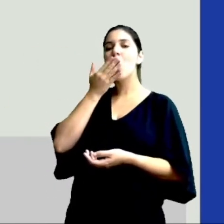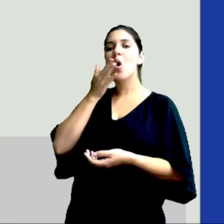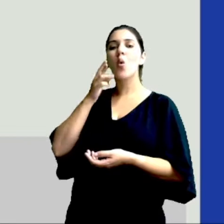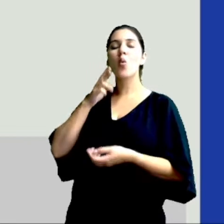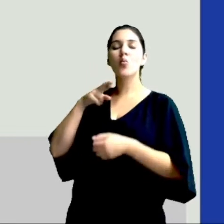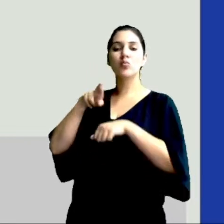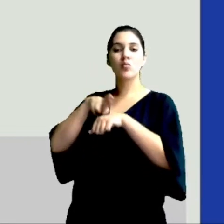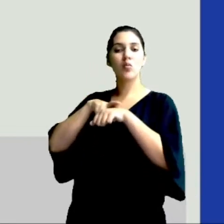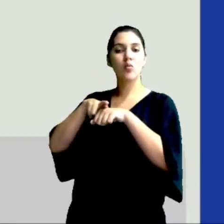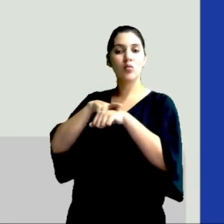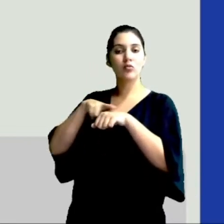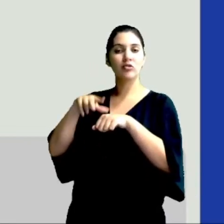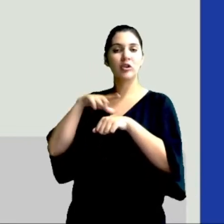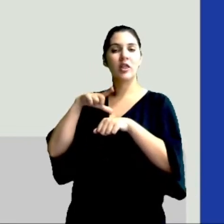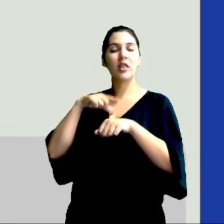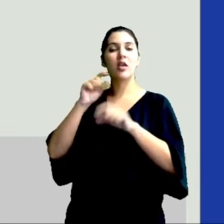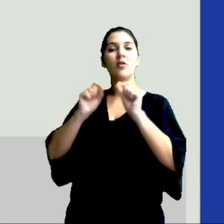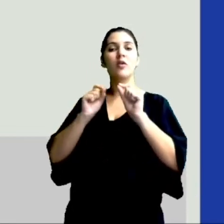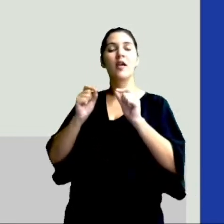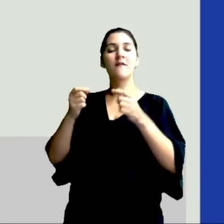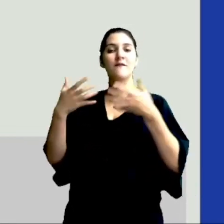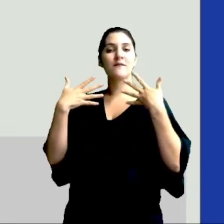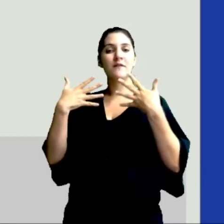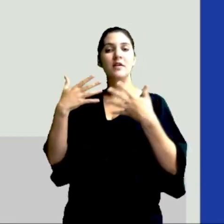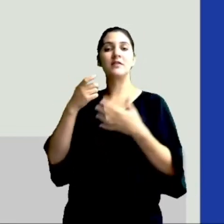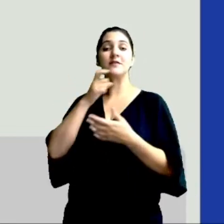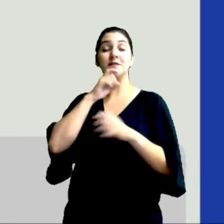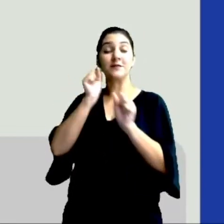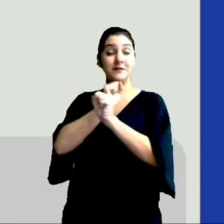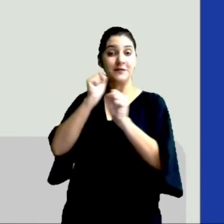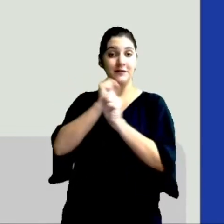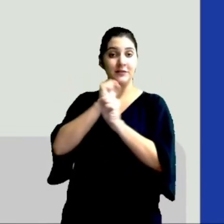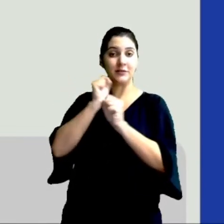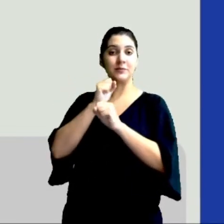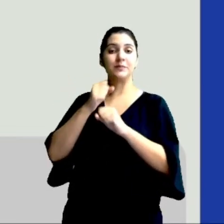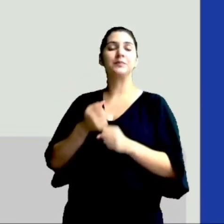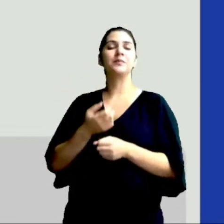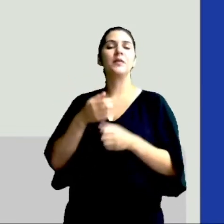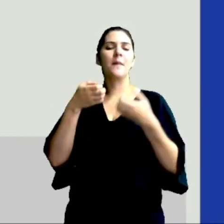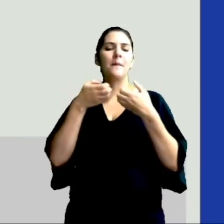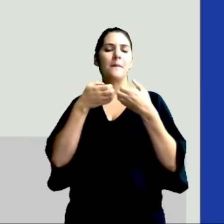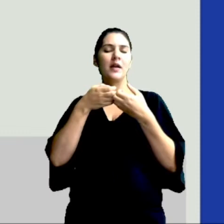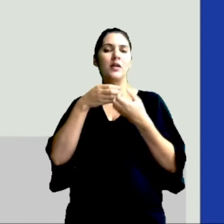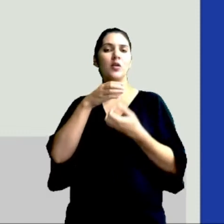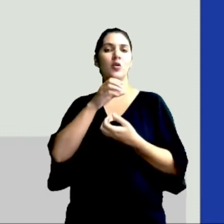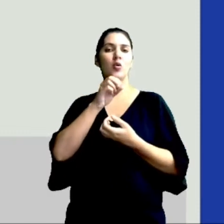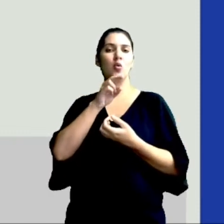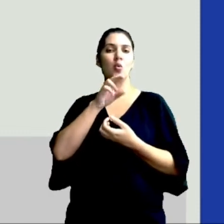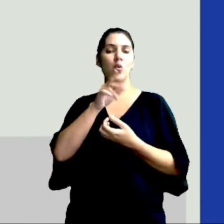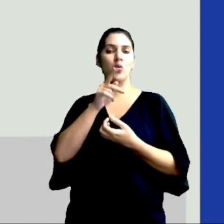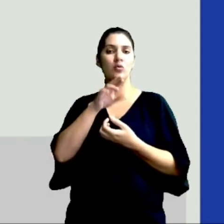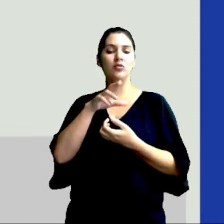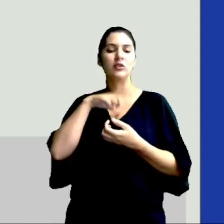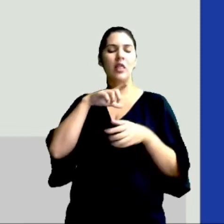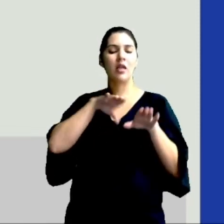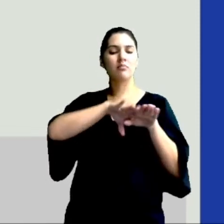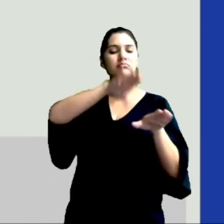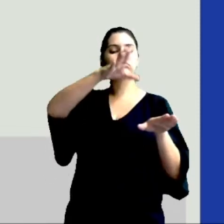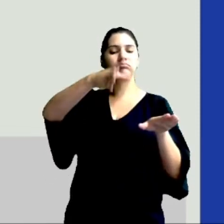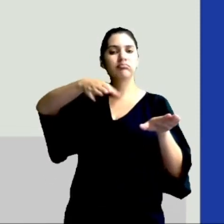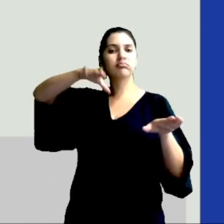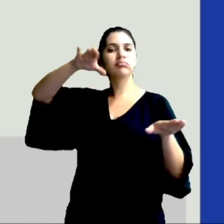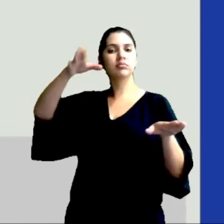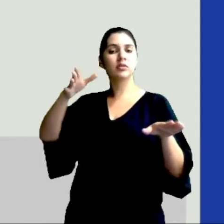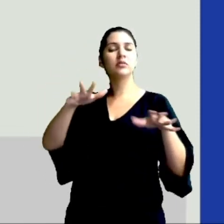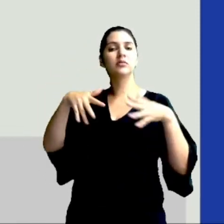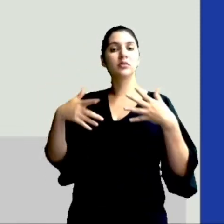Que era o clima frio de montanha, né? Ali próximo do Pamir, no Hindu Kush, né? Que são aquelas montanhas.